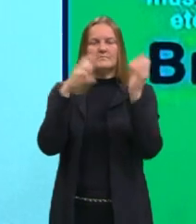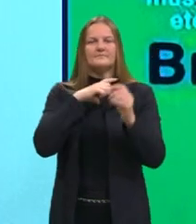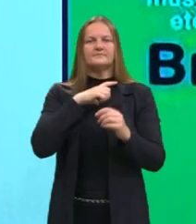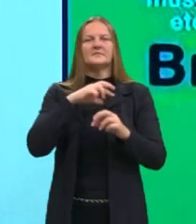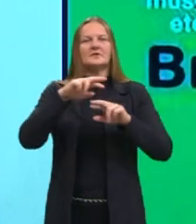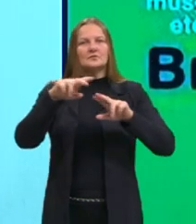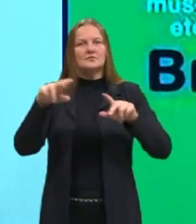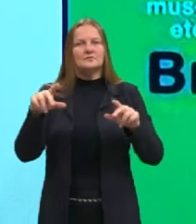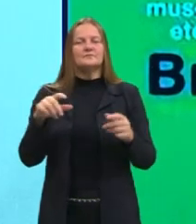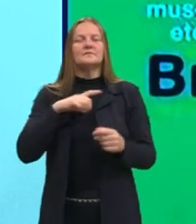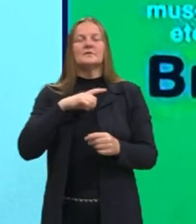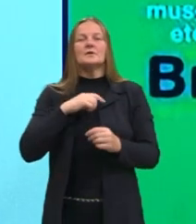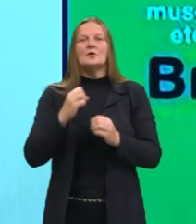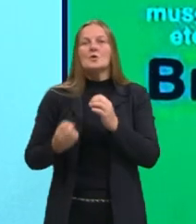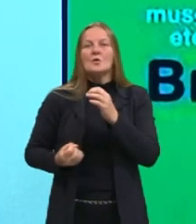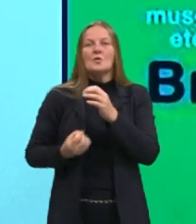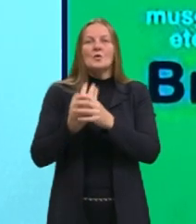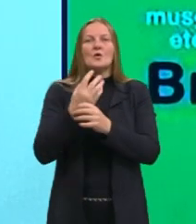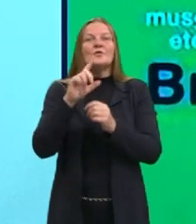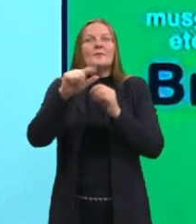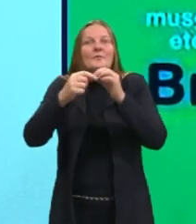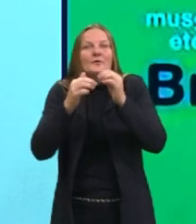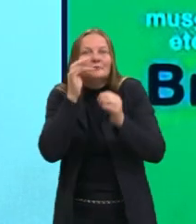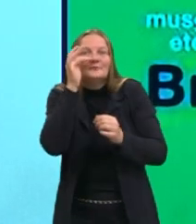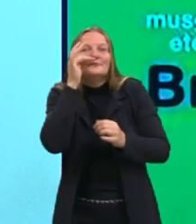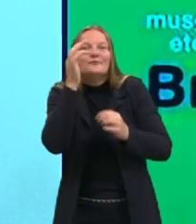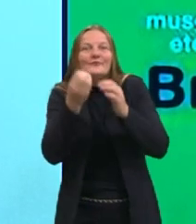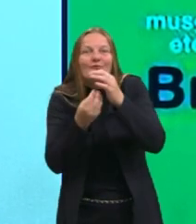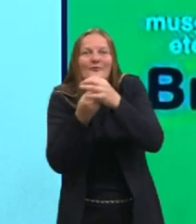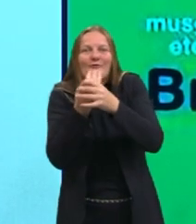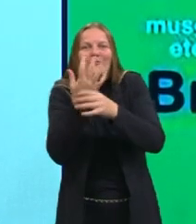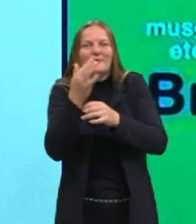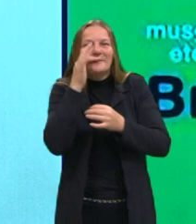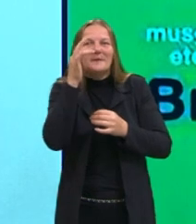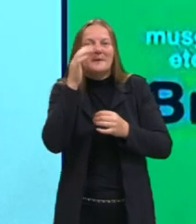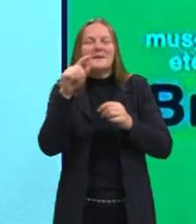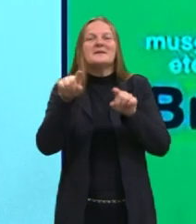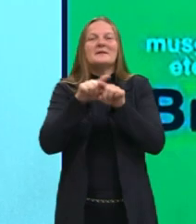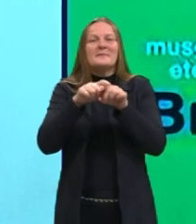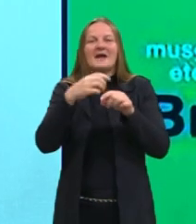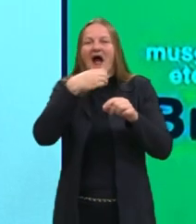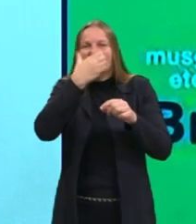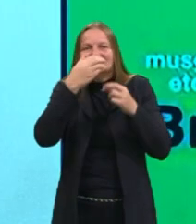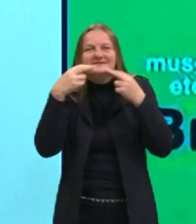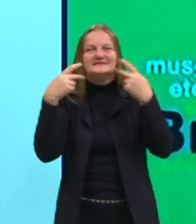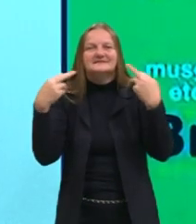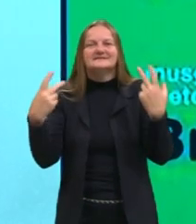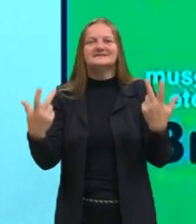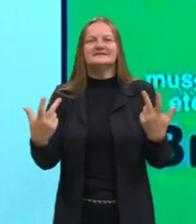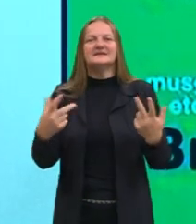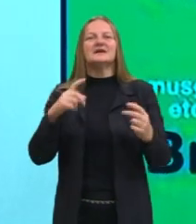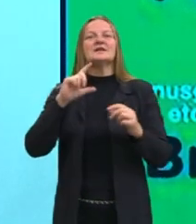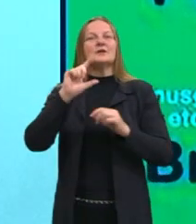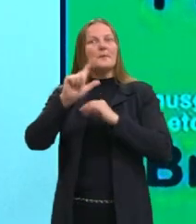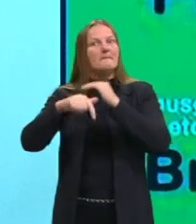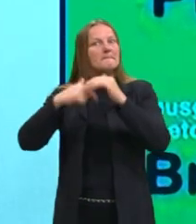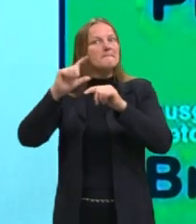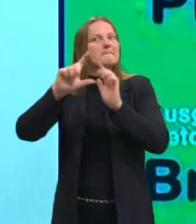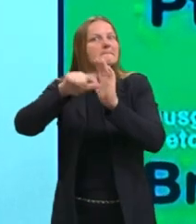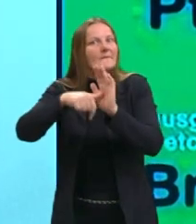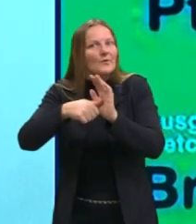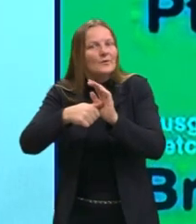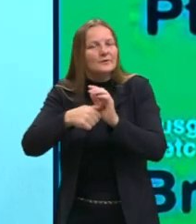depois então surgiram as flores e os frutos E aí deu-se origem Então as anjos e os a